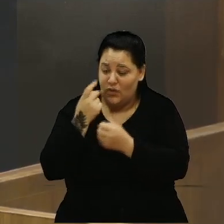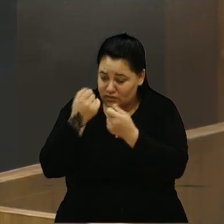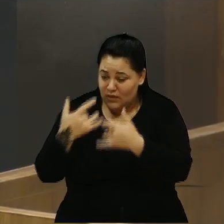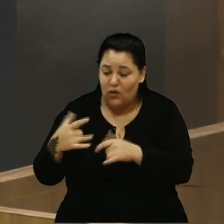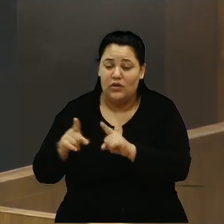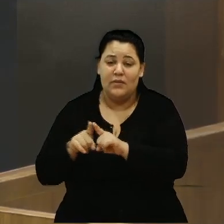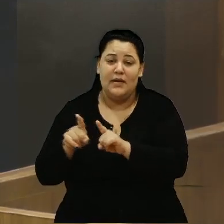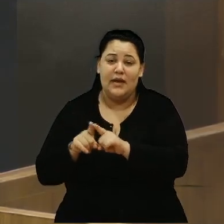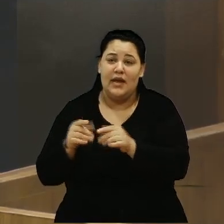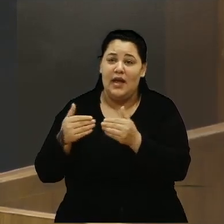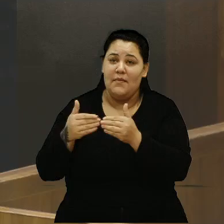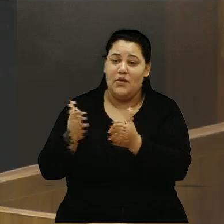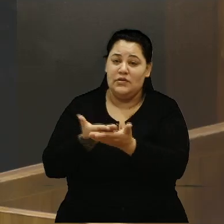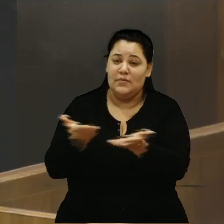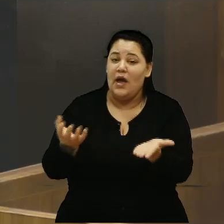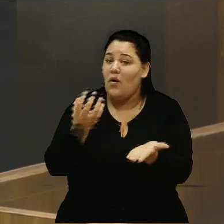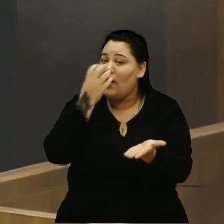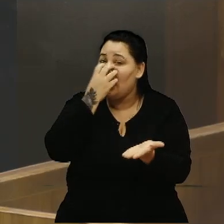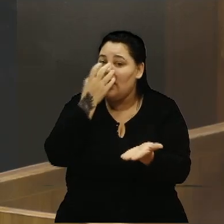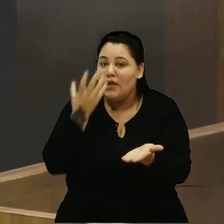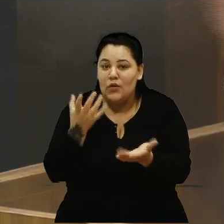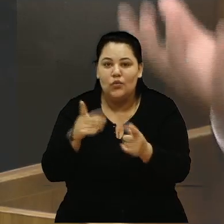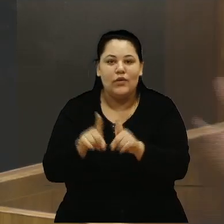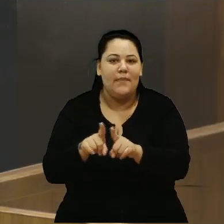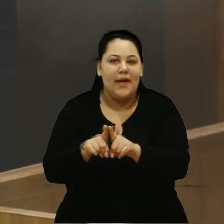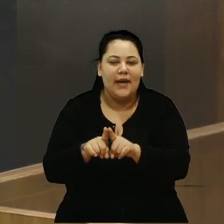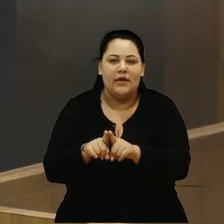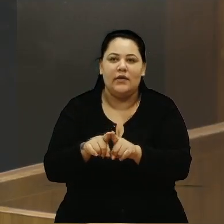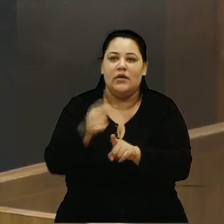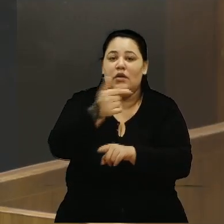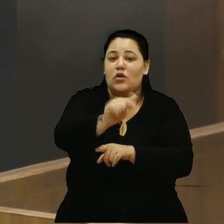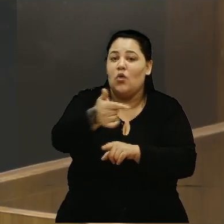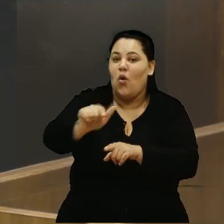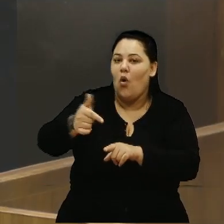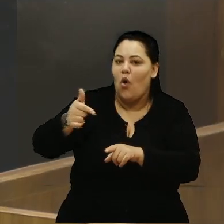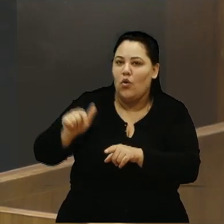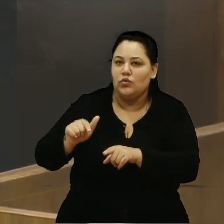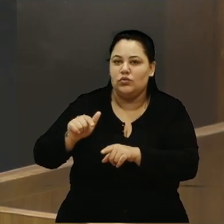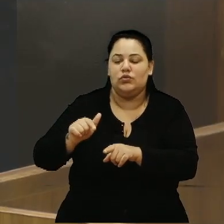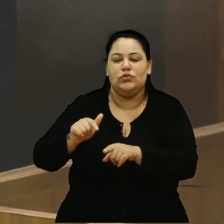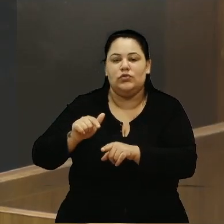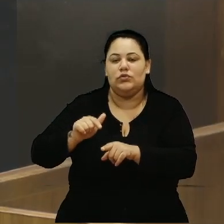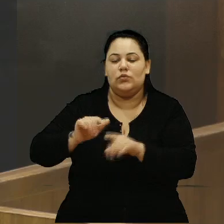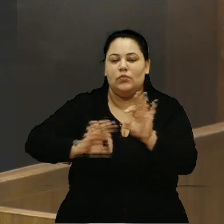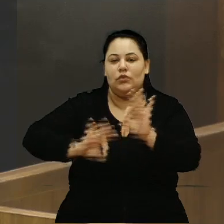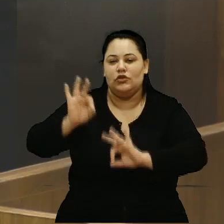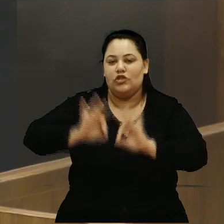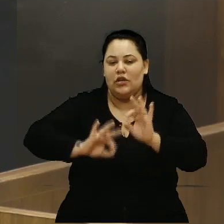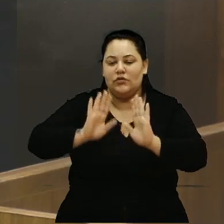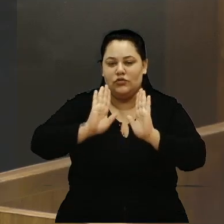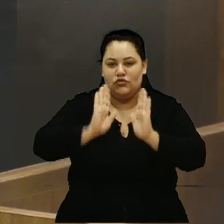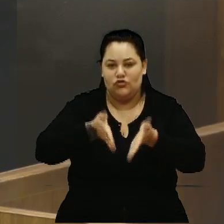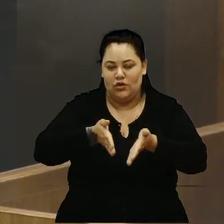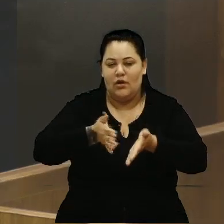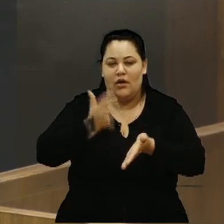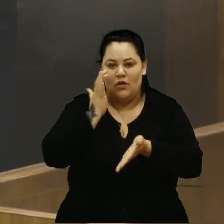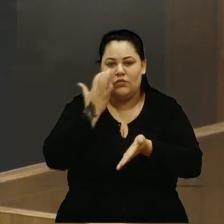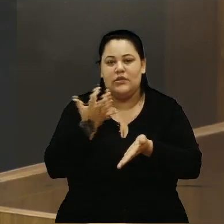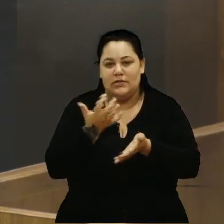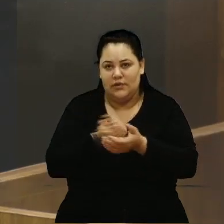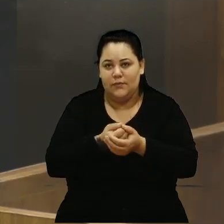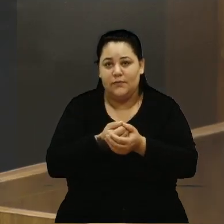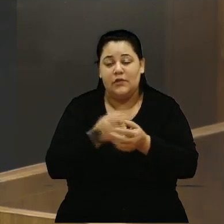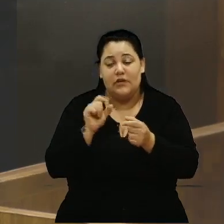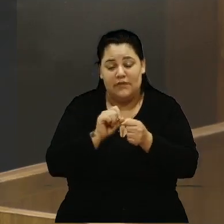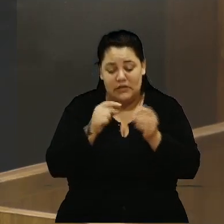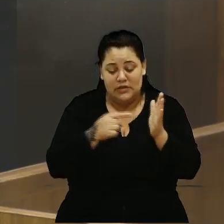sobre o espaço lá do Canil, e entre outros projetos que vem sendo denunciado